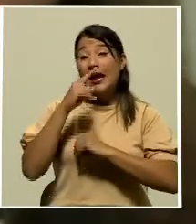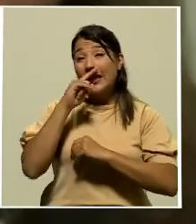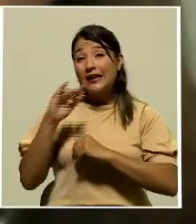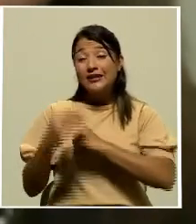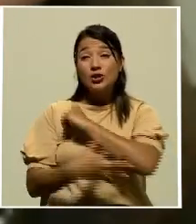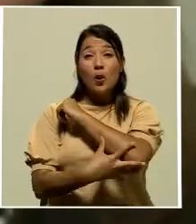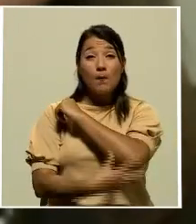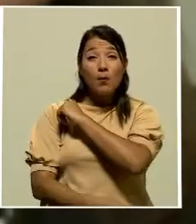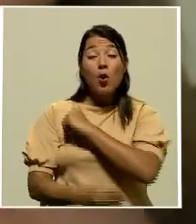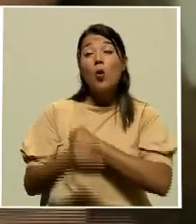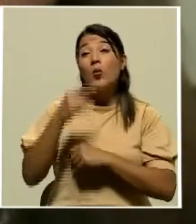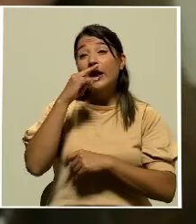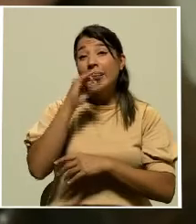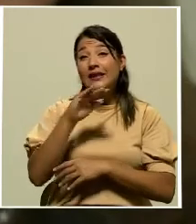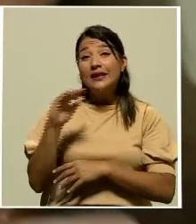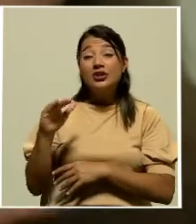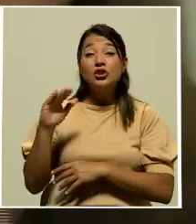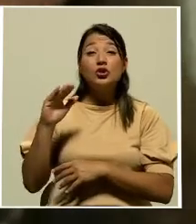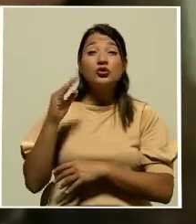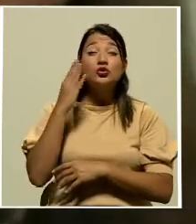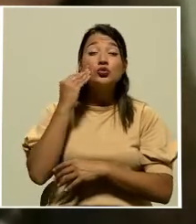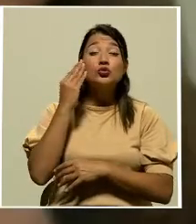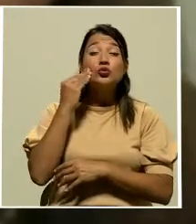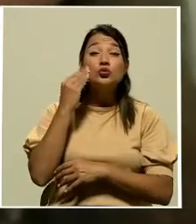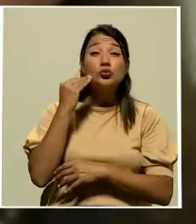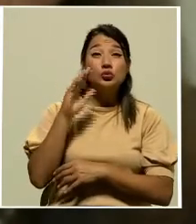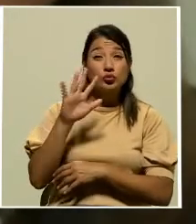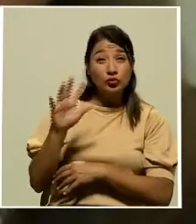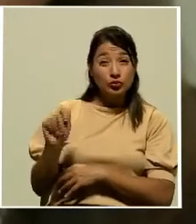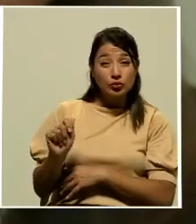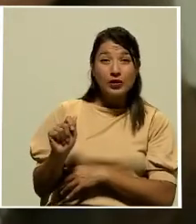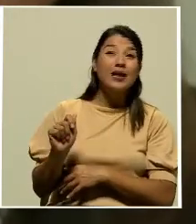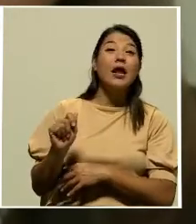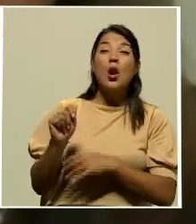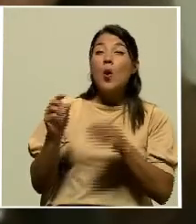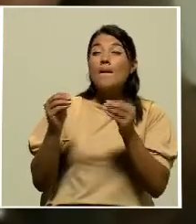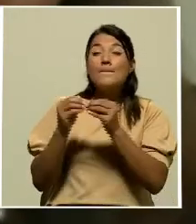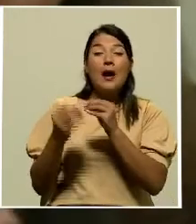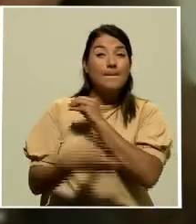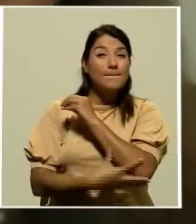niños afrodescendentes, ou seja, os mais pobres, os mais vulneráveis,